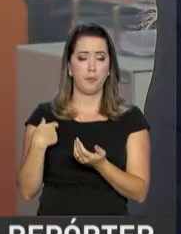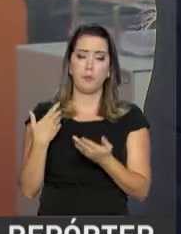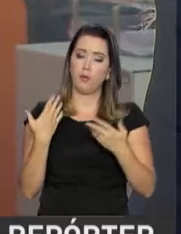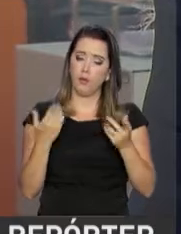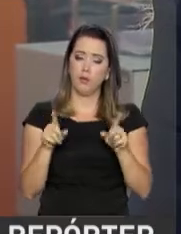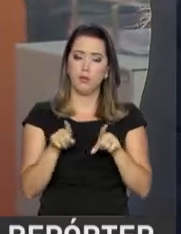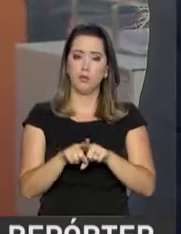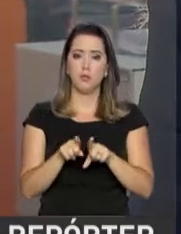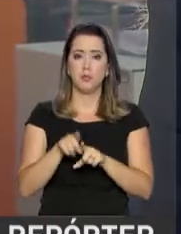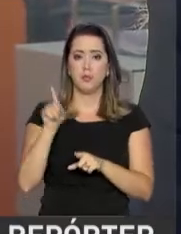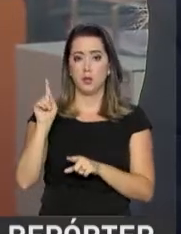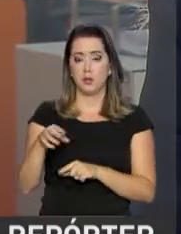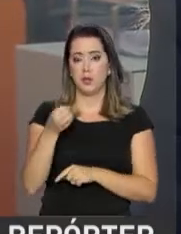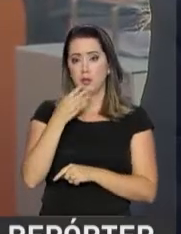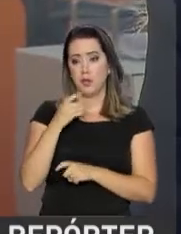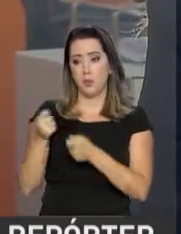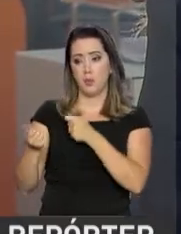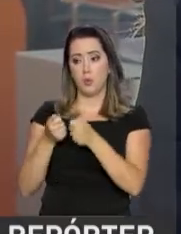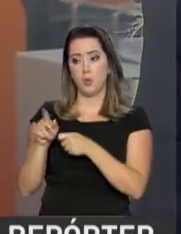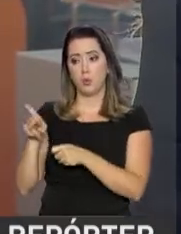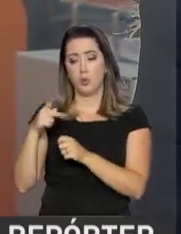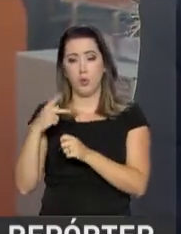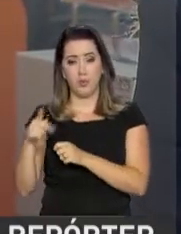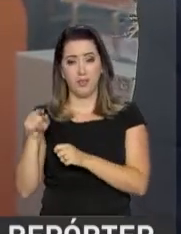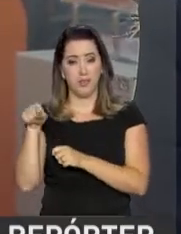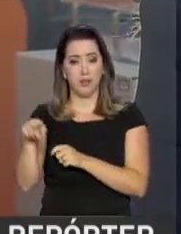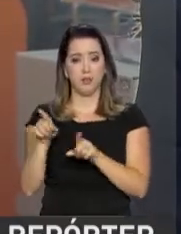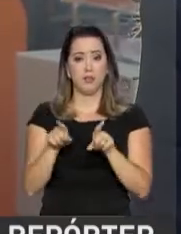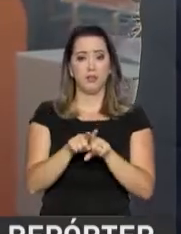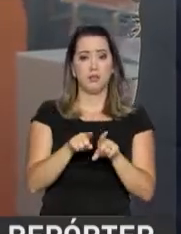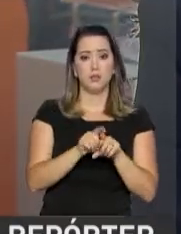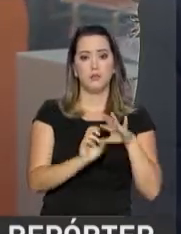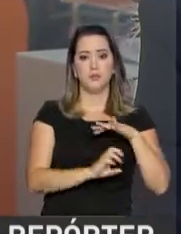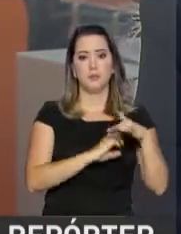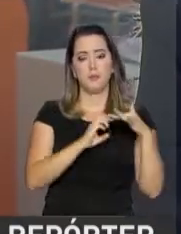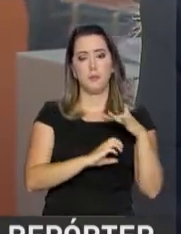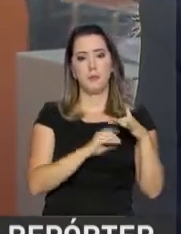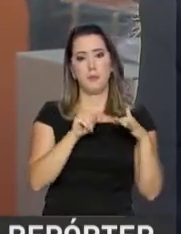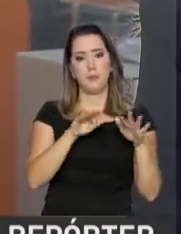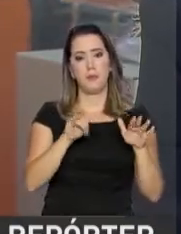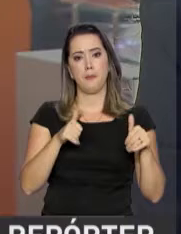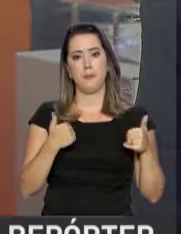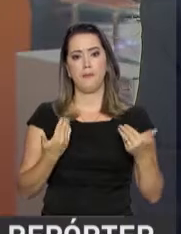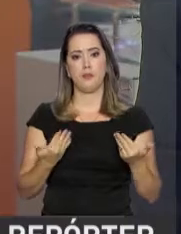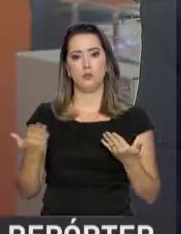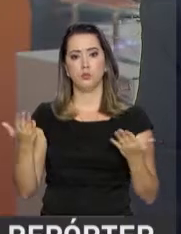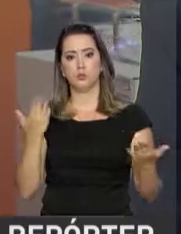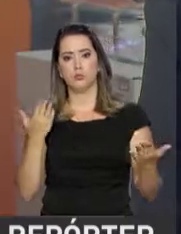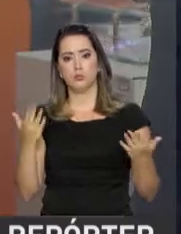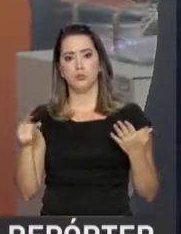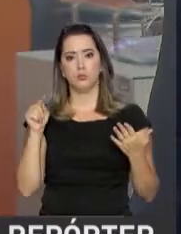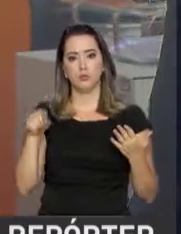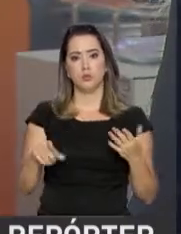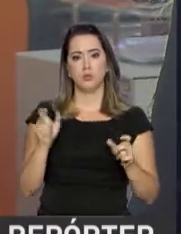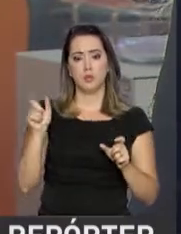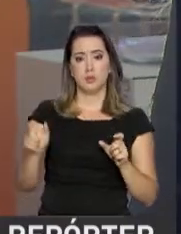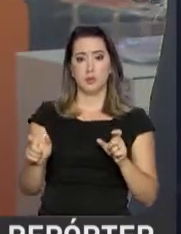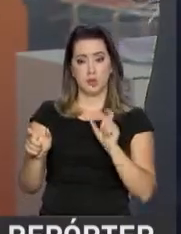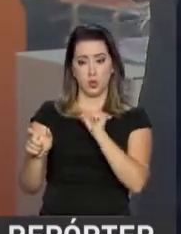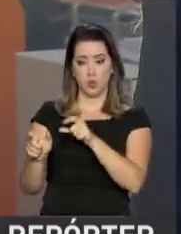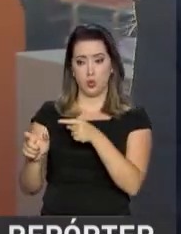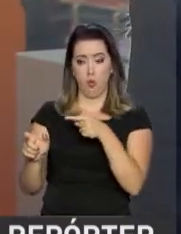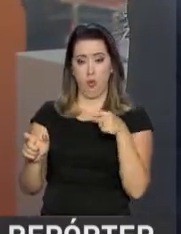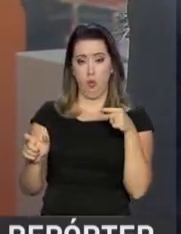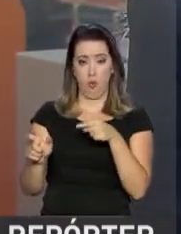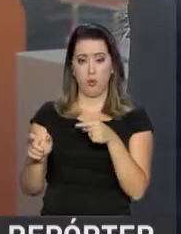é para o controle dele tanto dele quanto da empresa também então é os funcionários daqui os